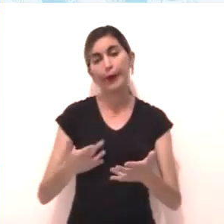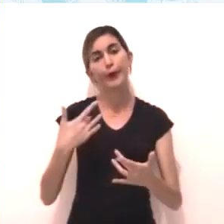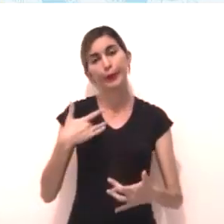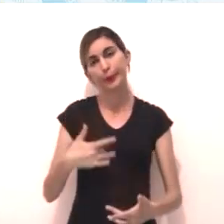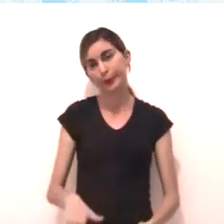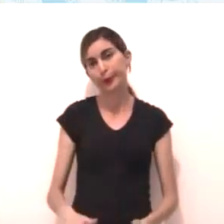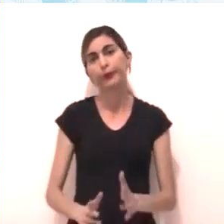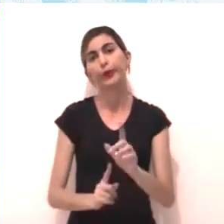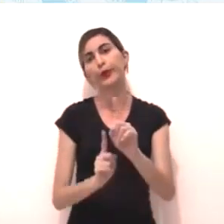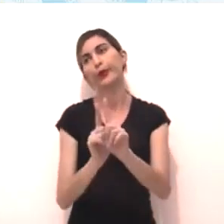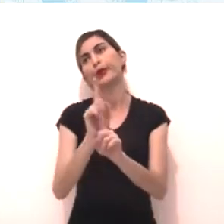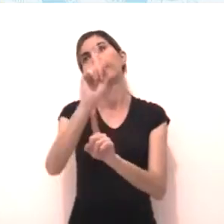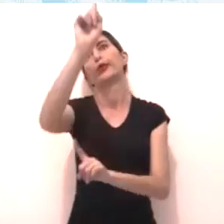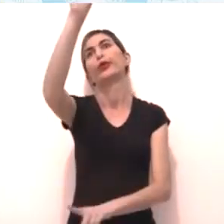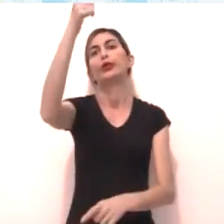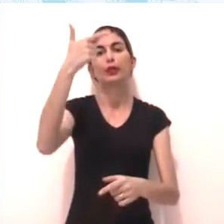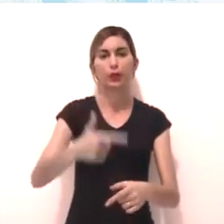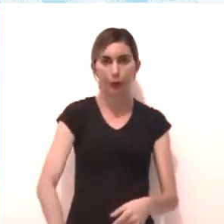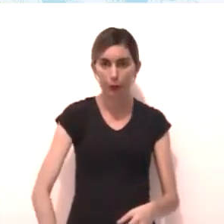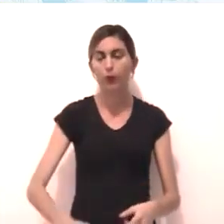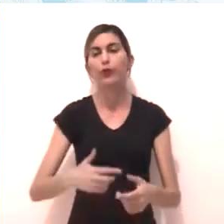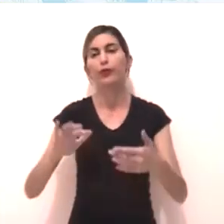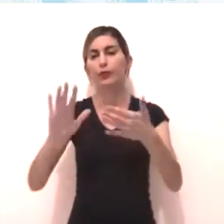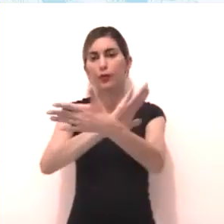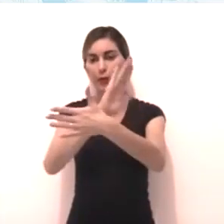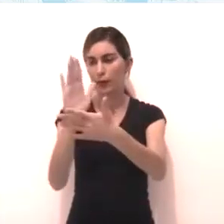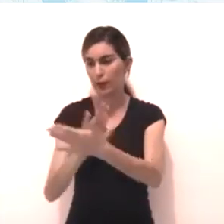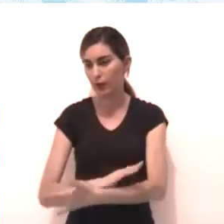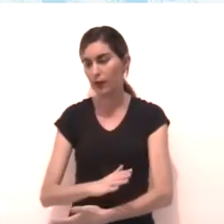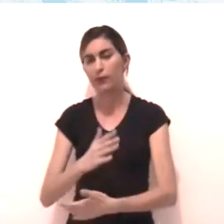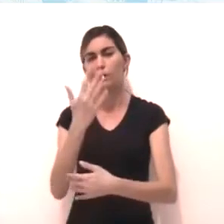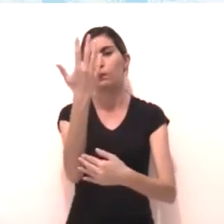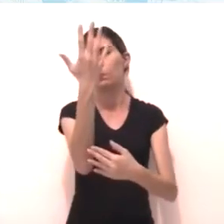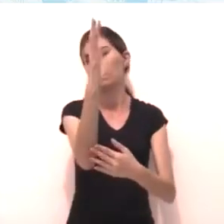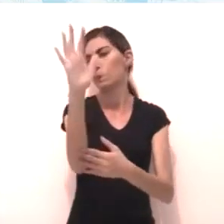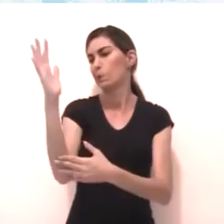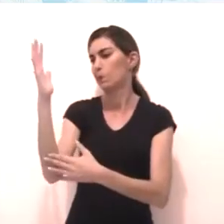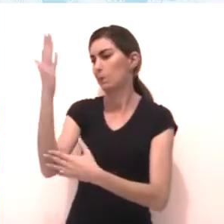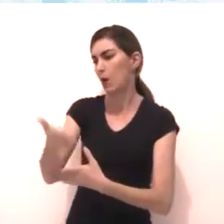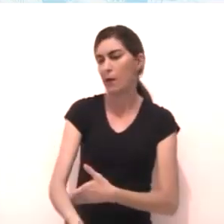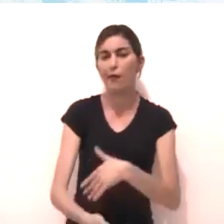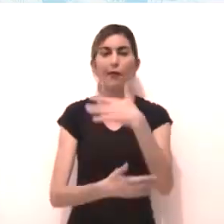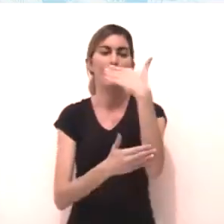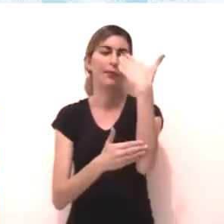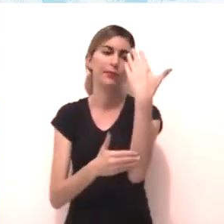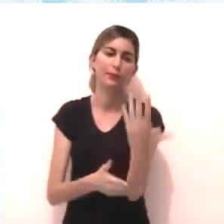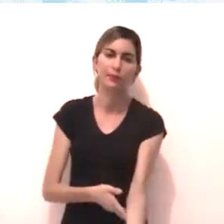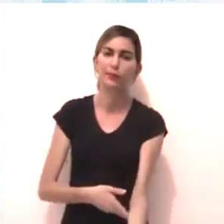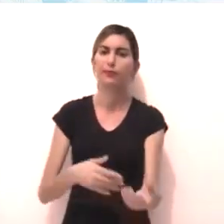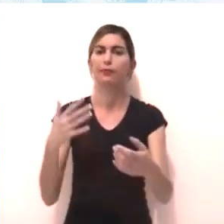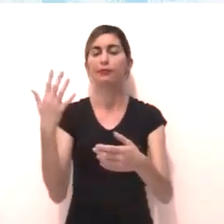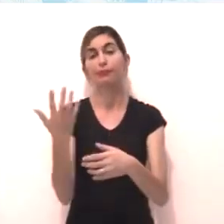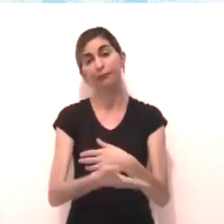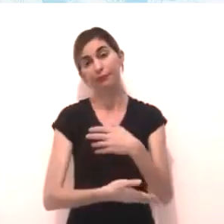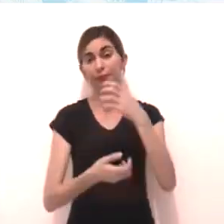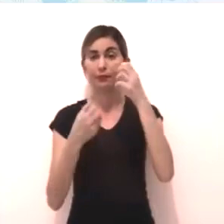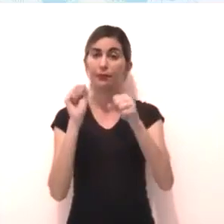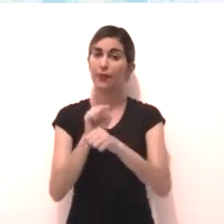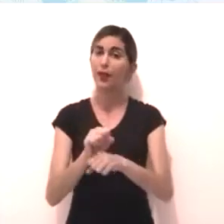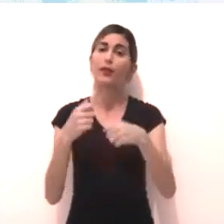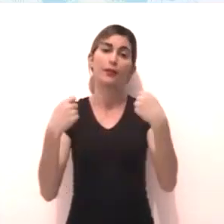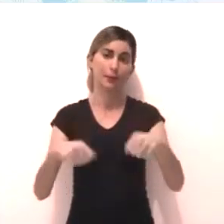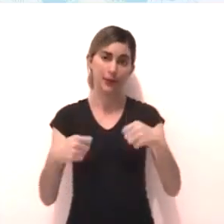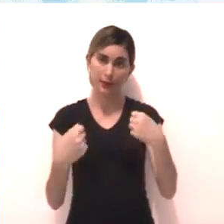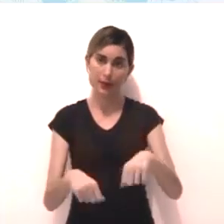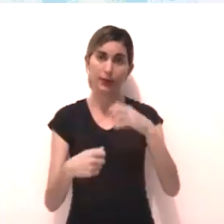agora, infelizmente, voltou a crescer. Nós precisamos fazer alguma coisa para parar esse desmatamento. E